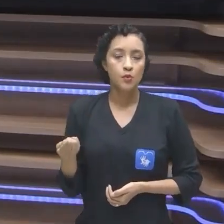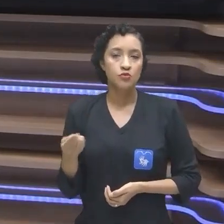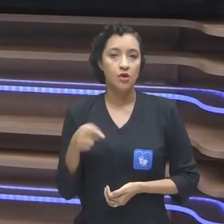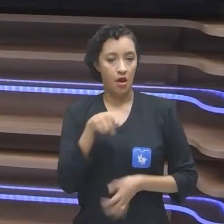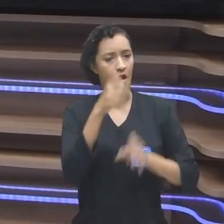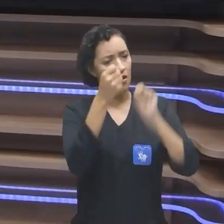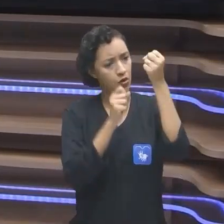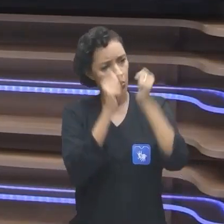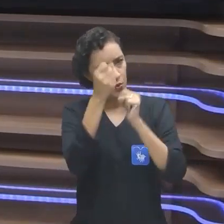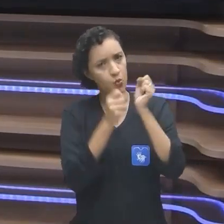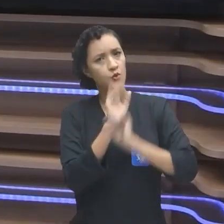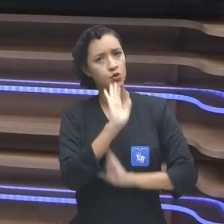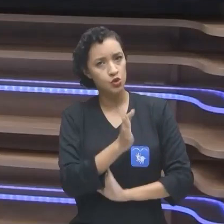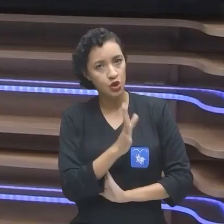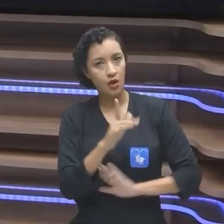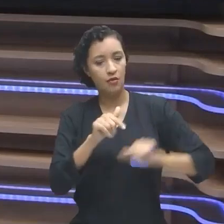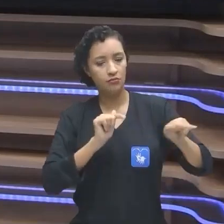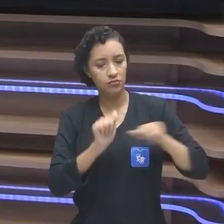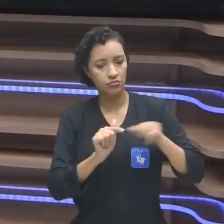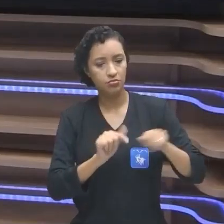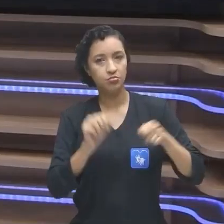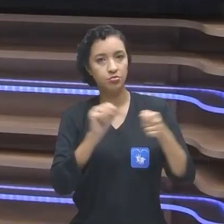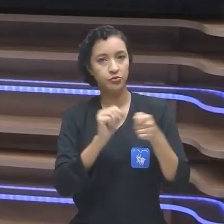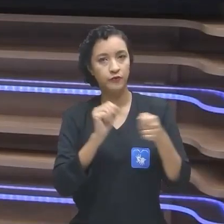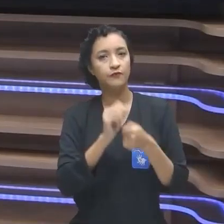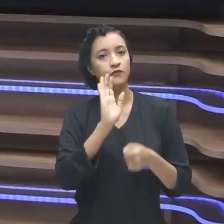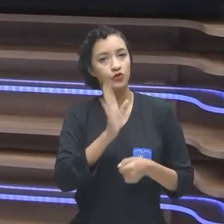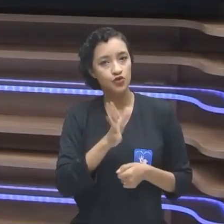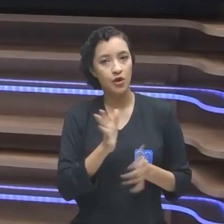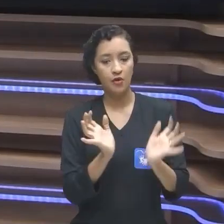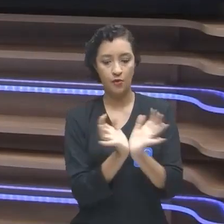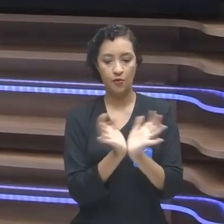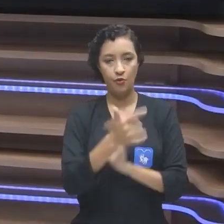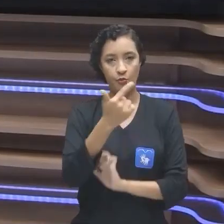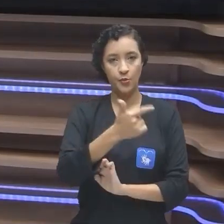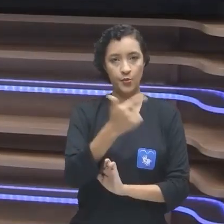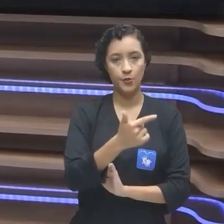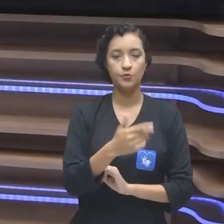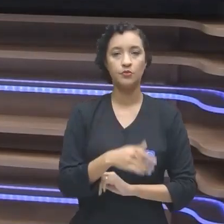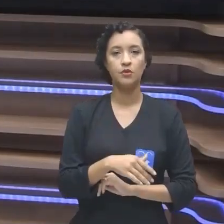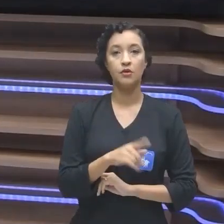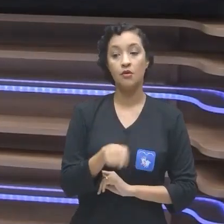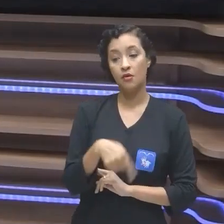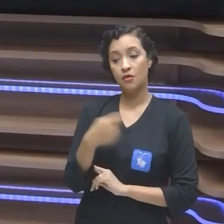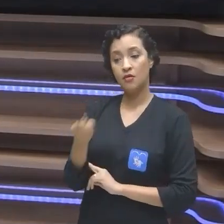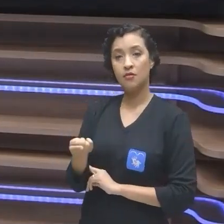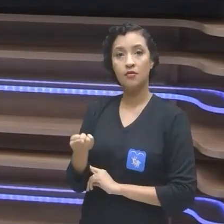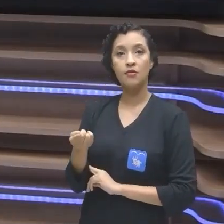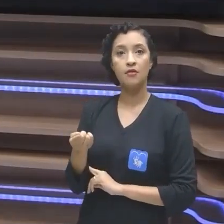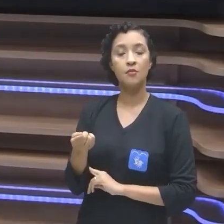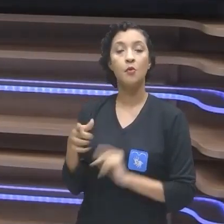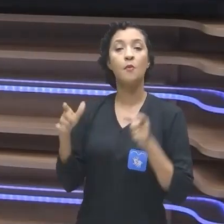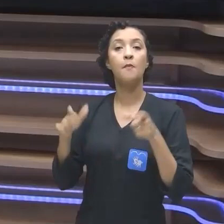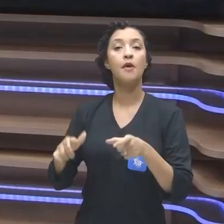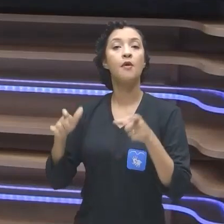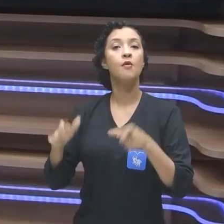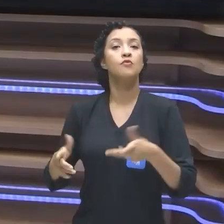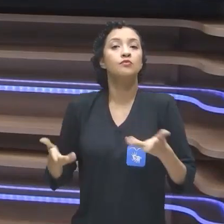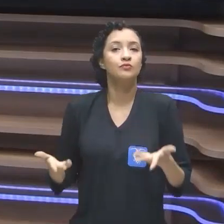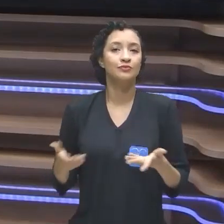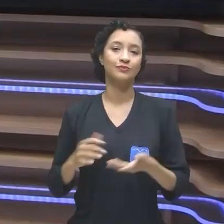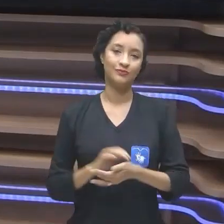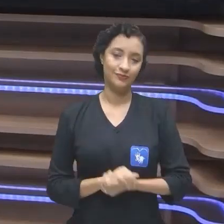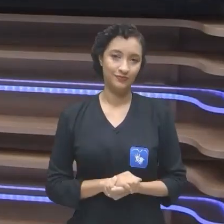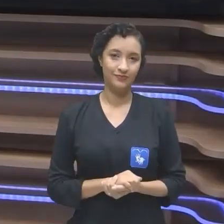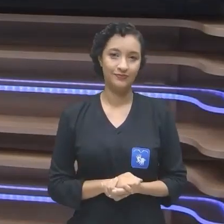trabalha, o setor secundário trabalha, e para onde que isso vai? Como que isso vai gerar riqueza? Agora sim,